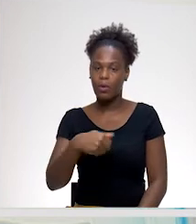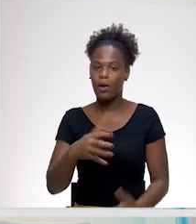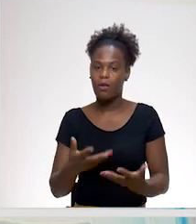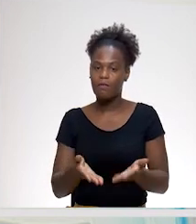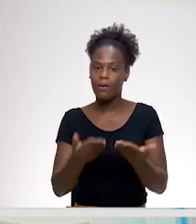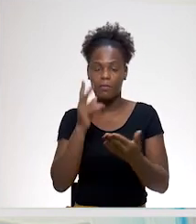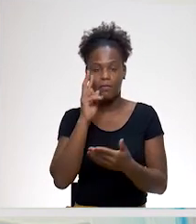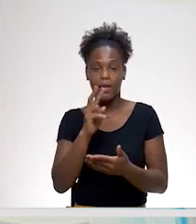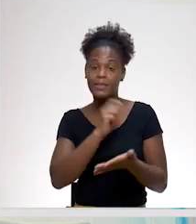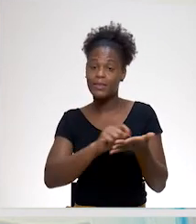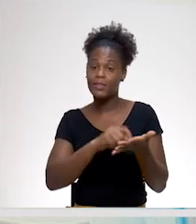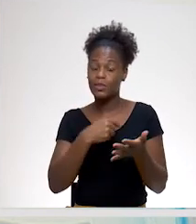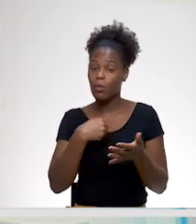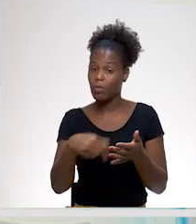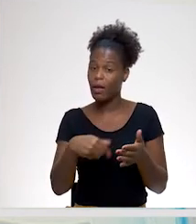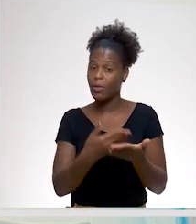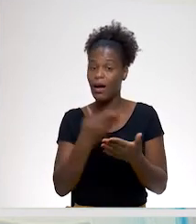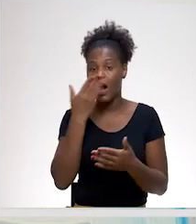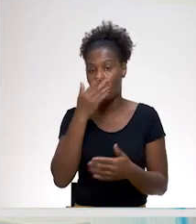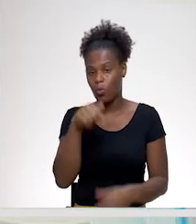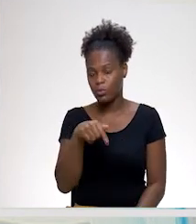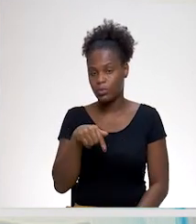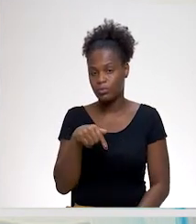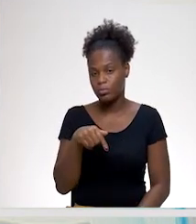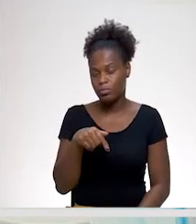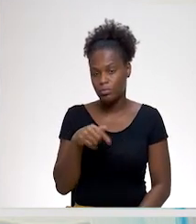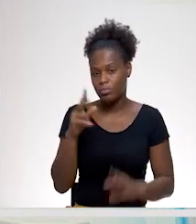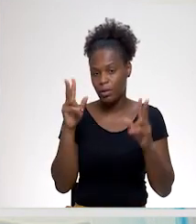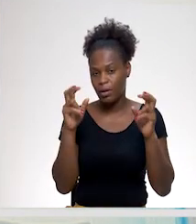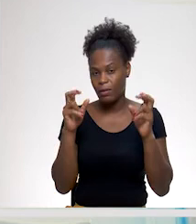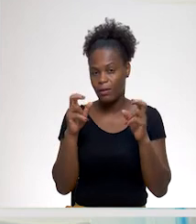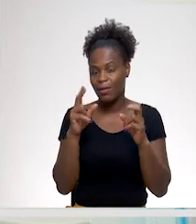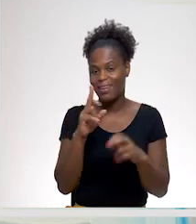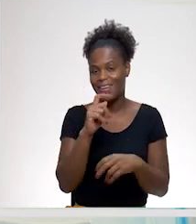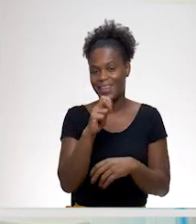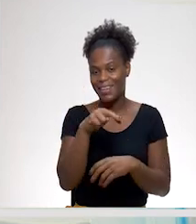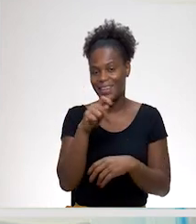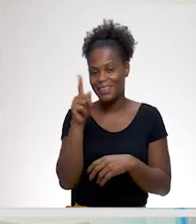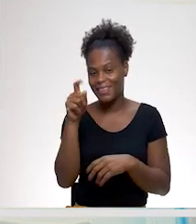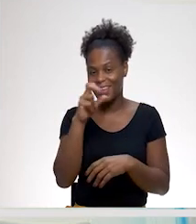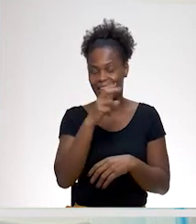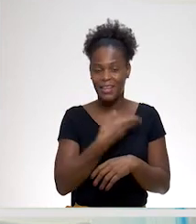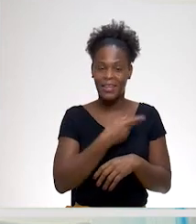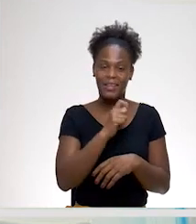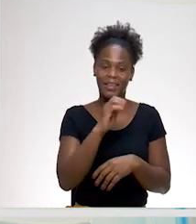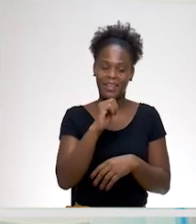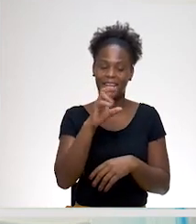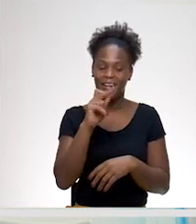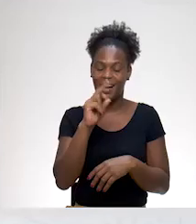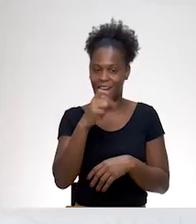Vamos então ver o exercício que eu trouxe para a nossa aula de hoje sobre René Descartes.